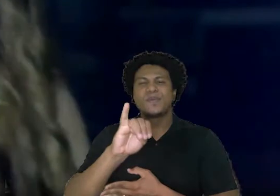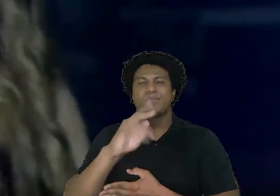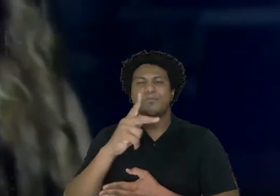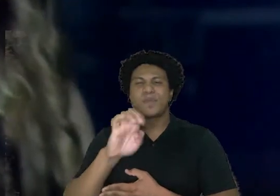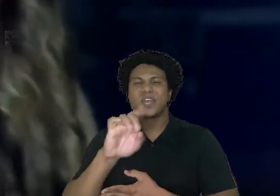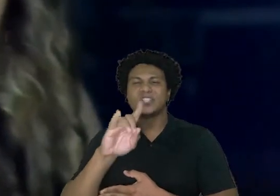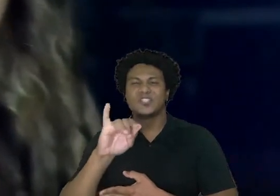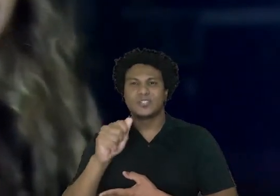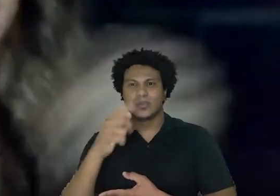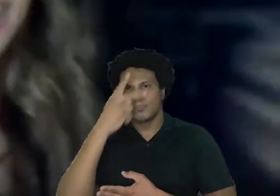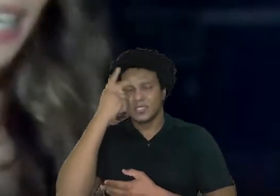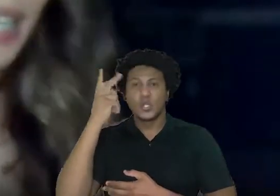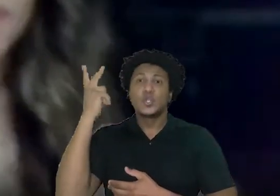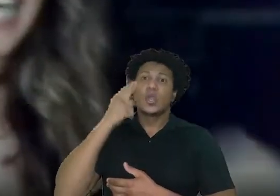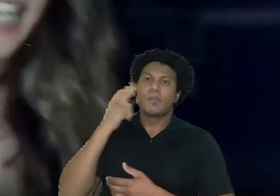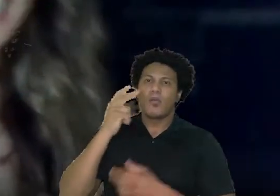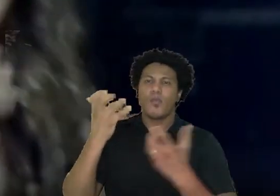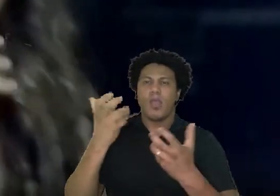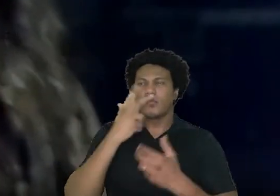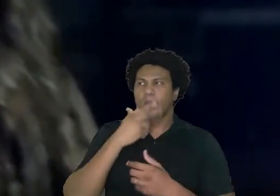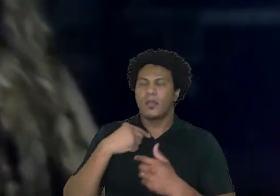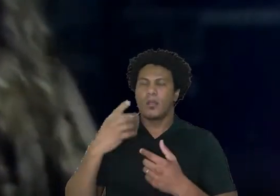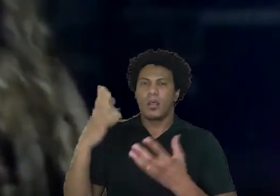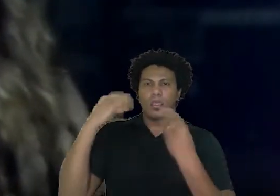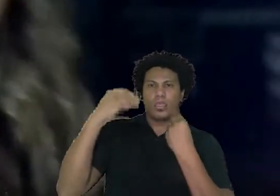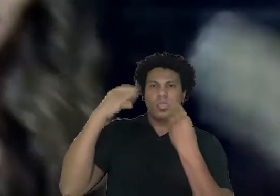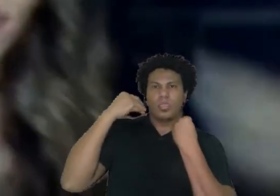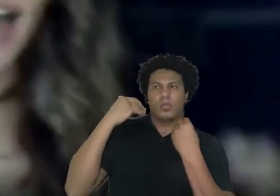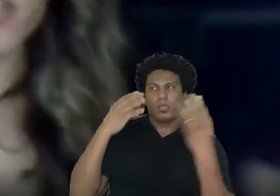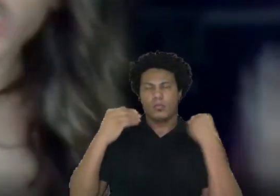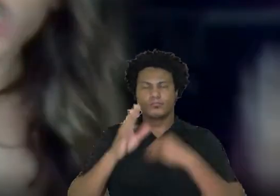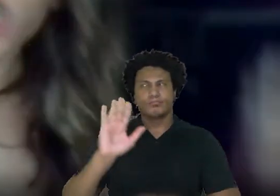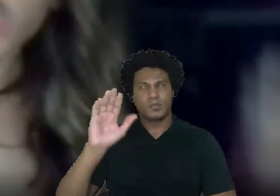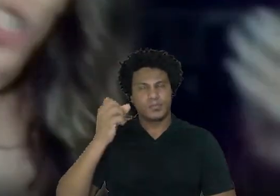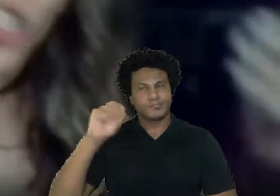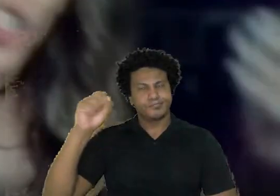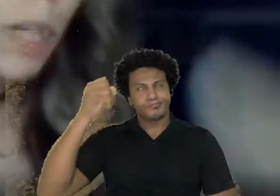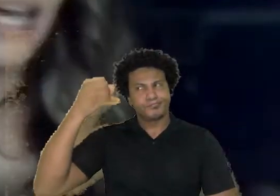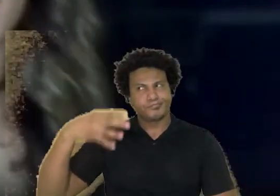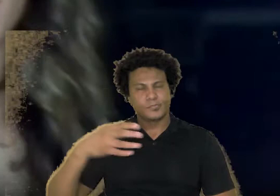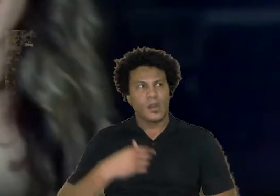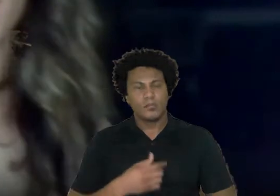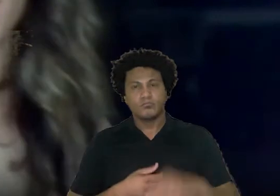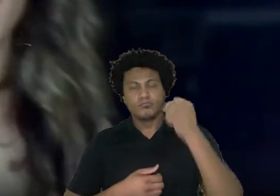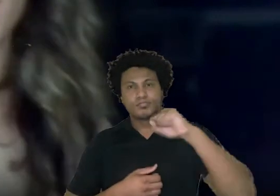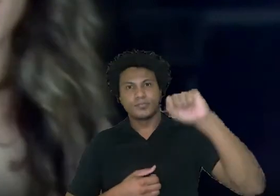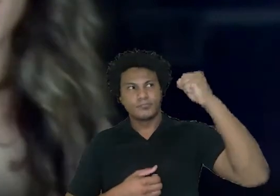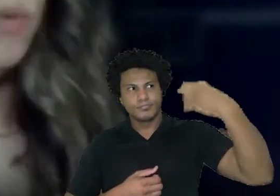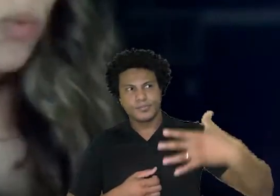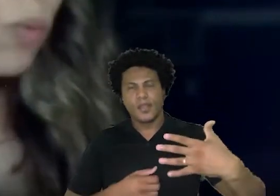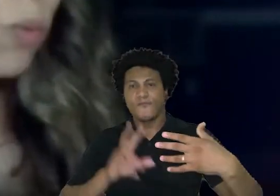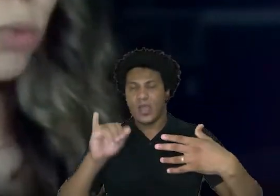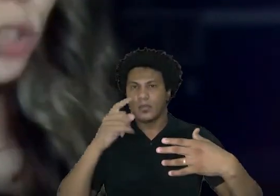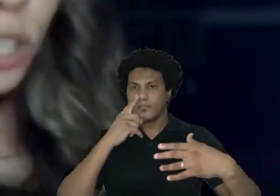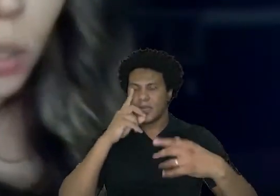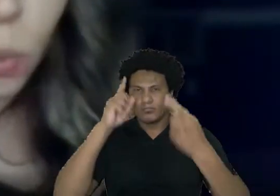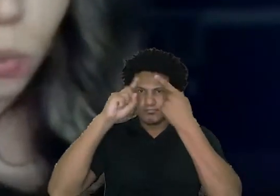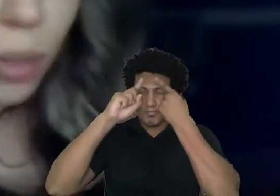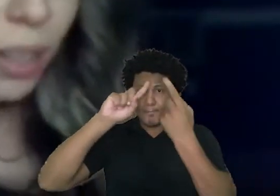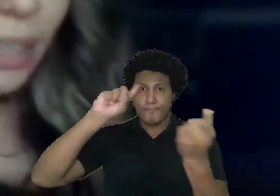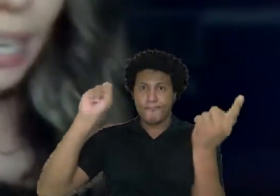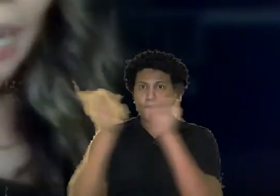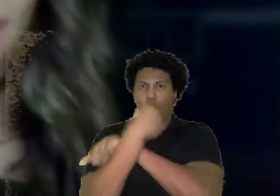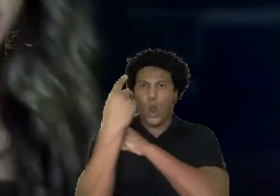atrasando a gente, porque a gente fica tendo que explicar direto, né? Mas, assim, só vai, só chama a galera DF para trabalhar, que vai dar